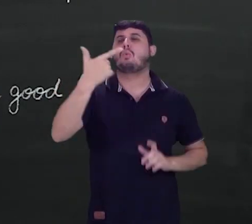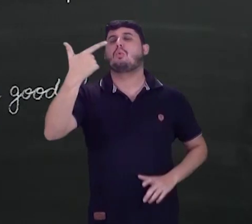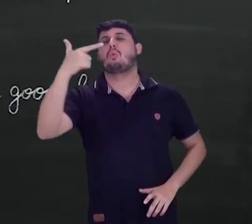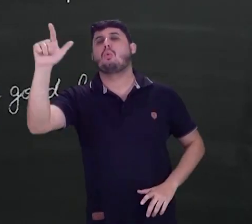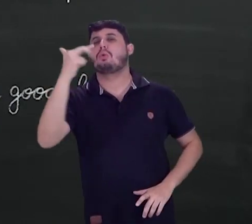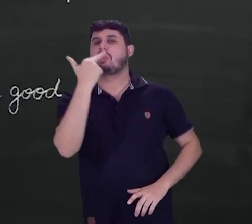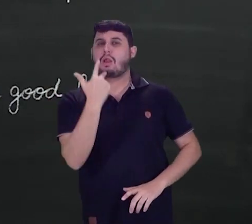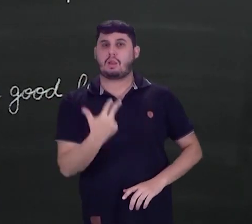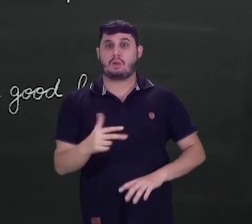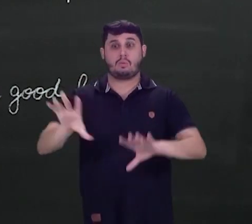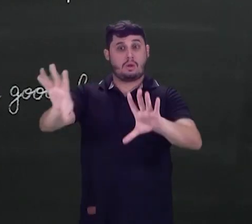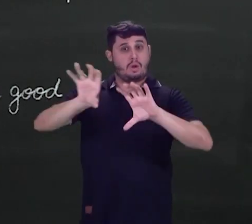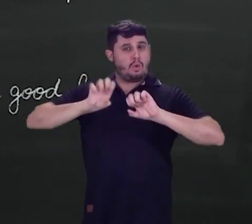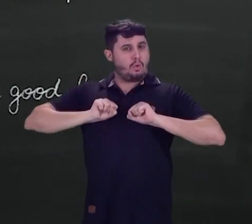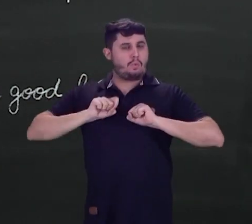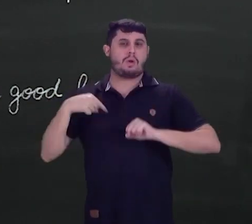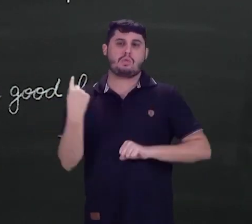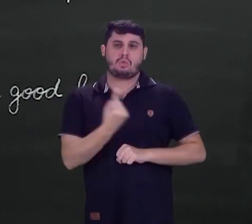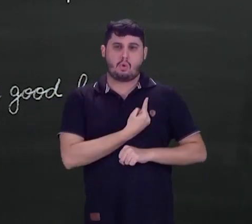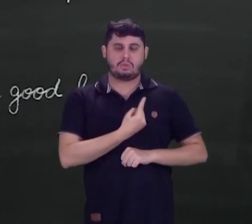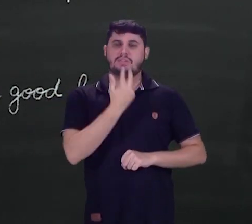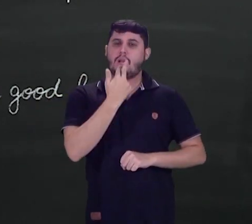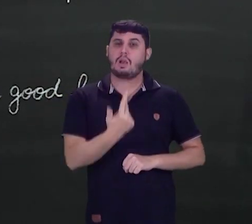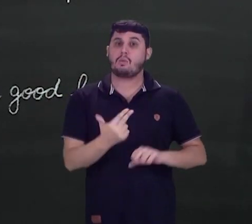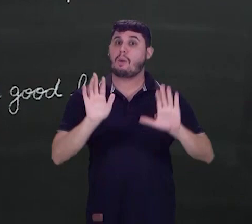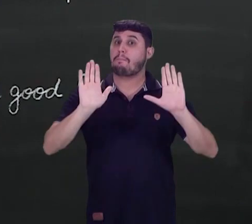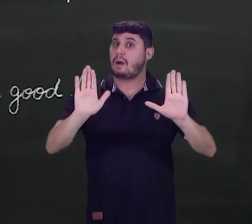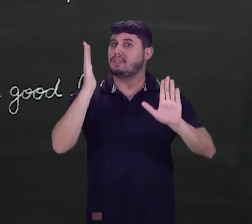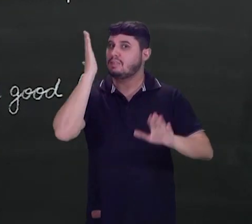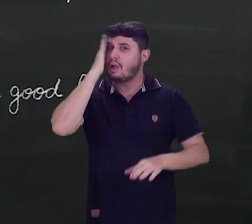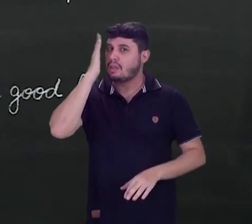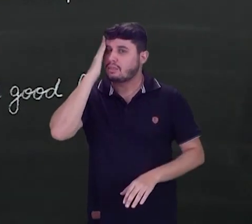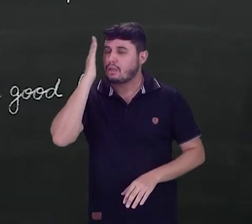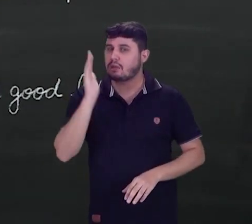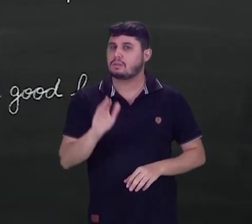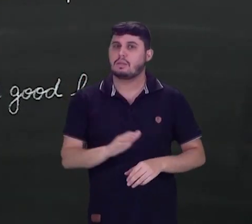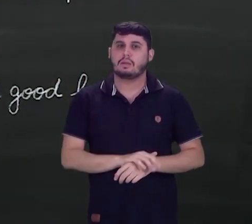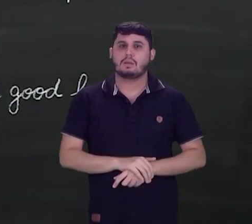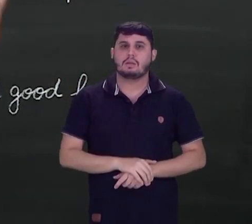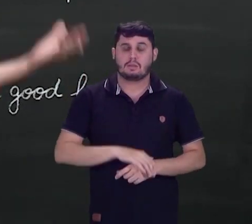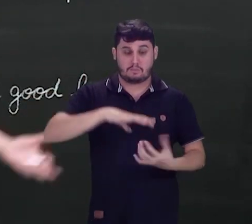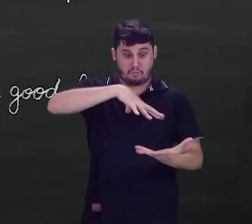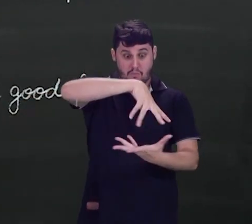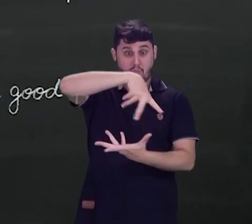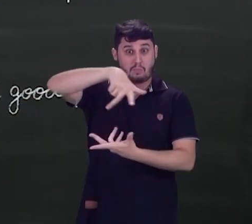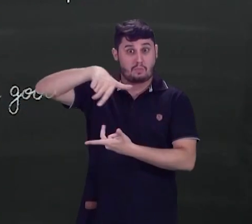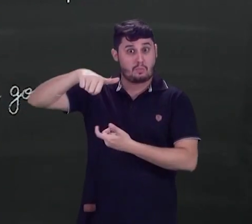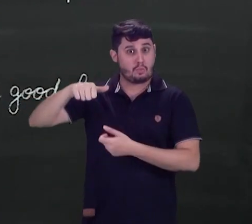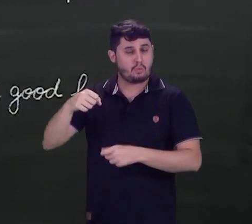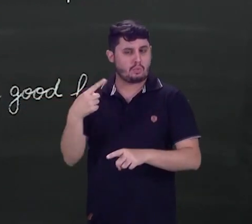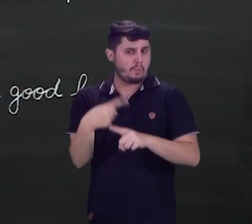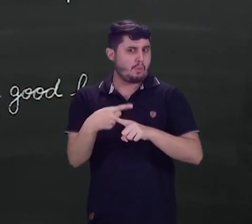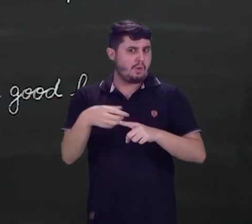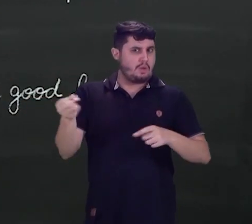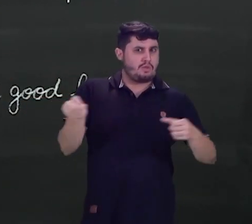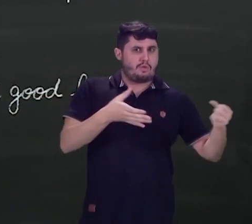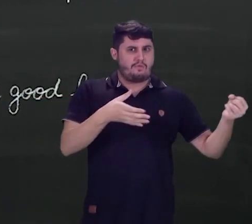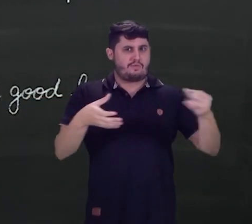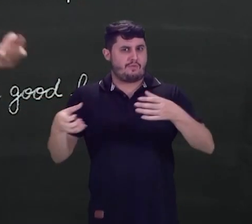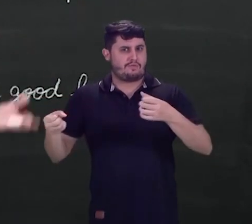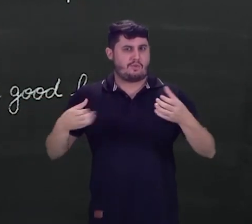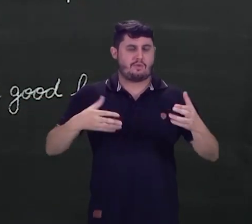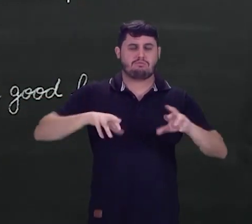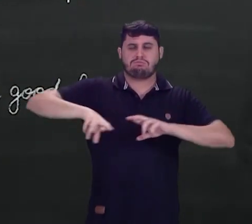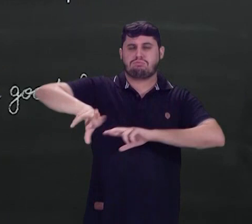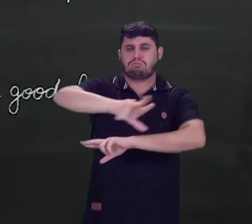e acabam sendo incorporados ao nosso, mas entender que elas, nesse mundo, justamente por ser um mundo